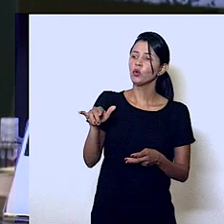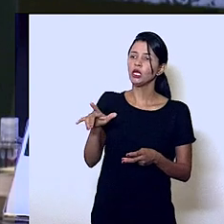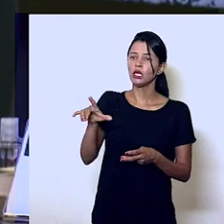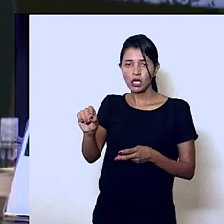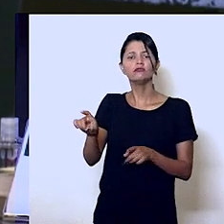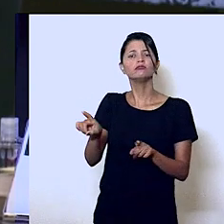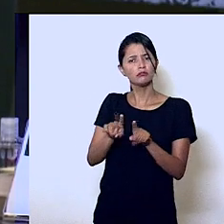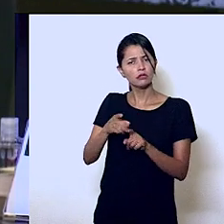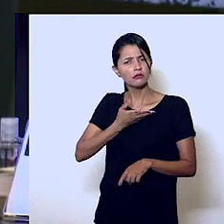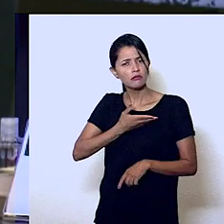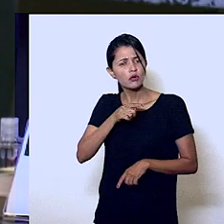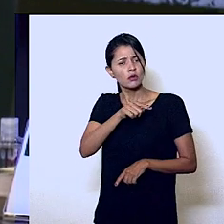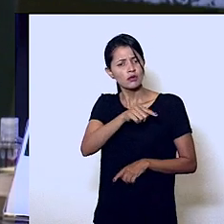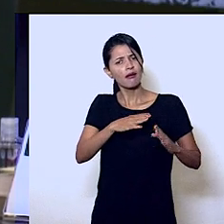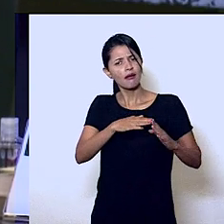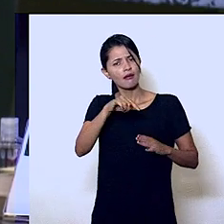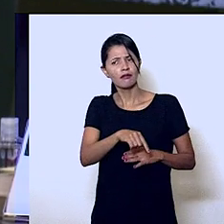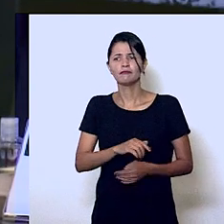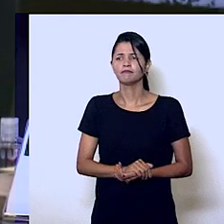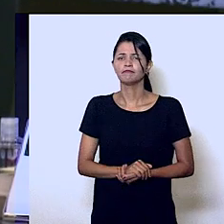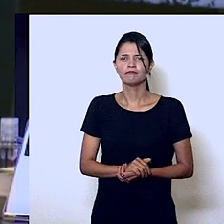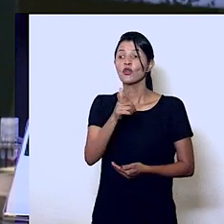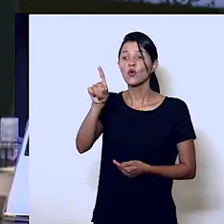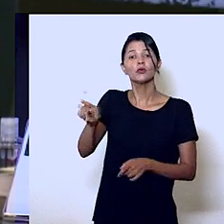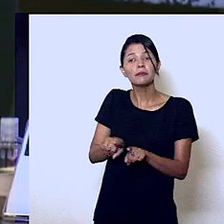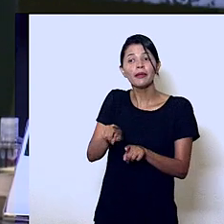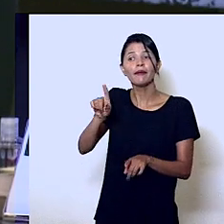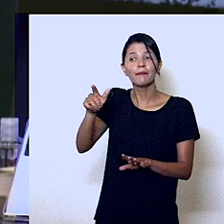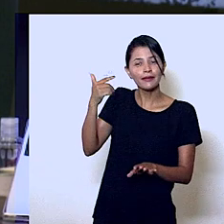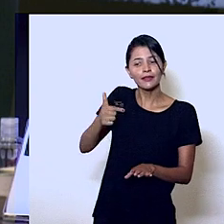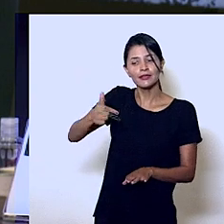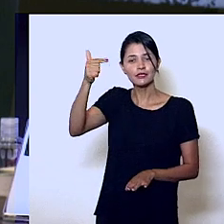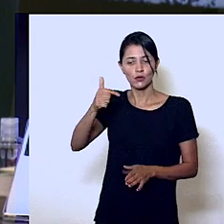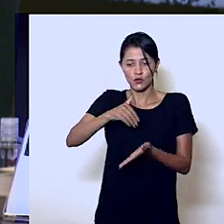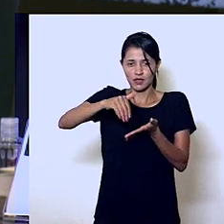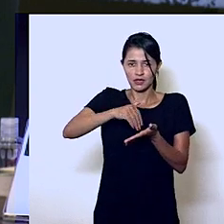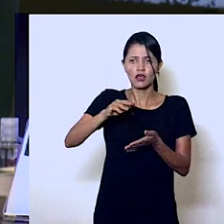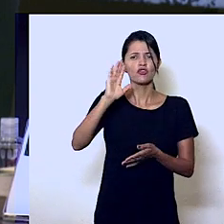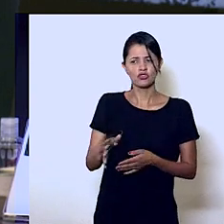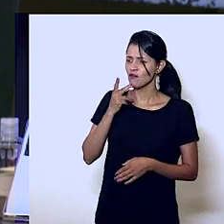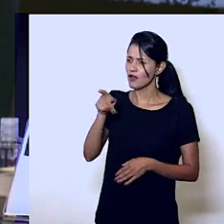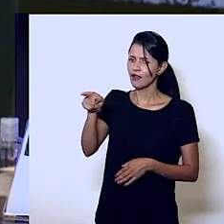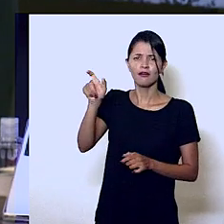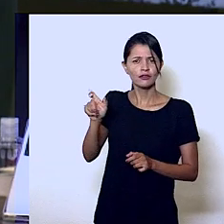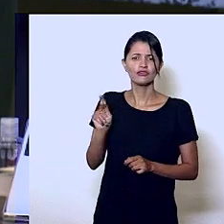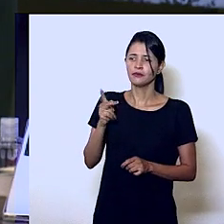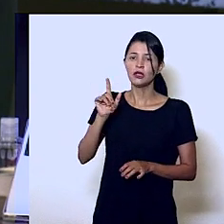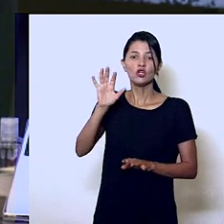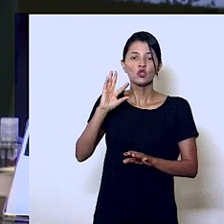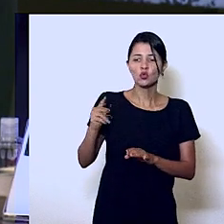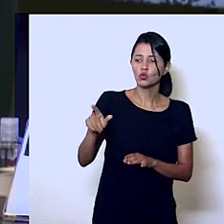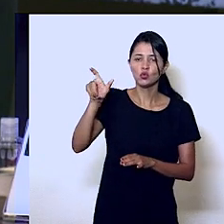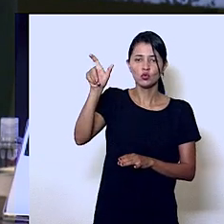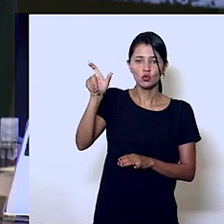A esse que, quando era já segundo secretário, eu um dia falava assim, tudo que o Zé Carlinhos fazia, o embaixador Zé Carlos da